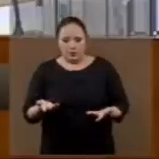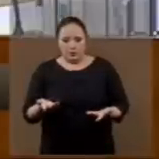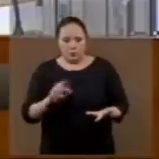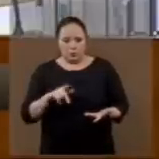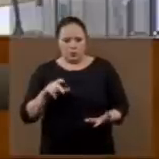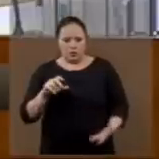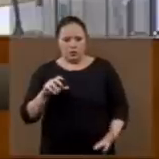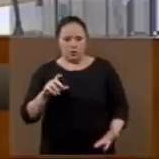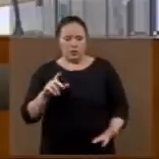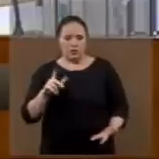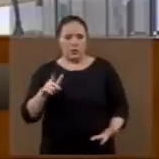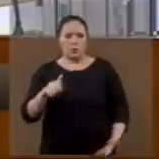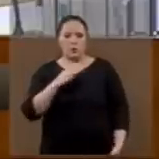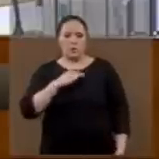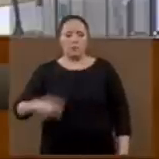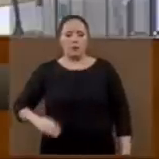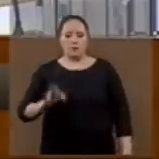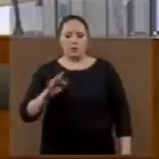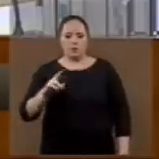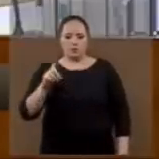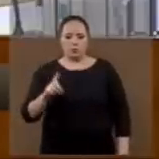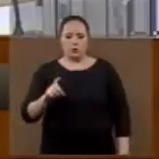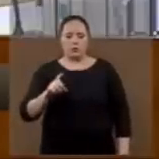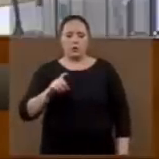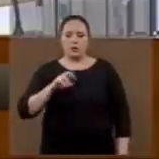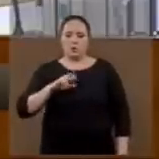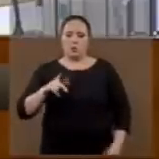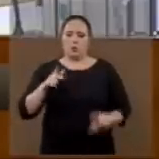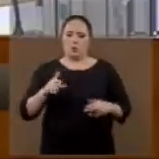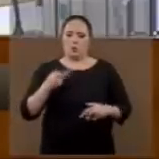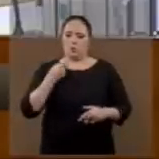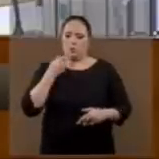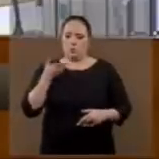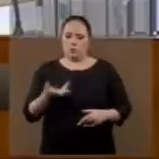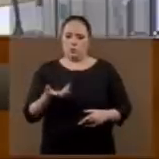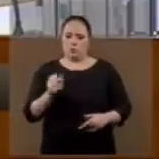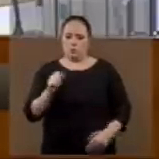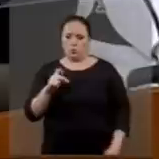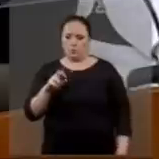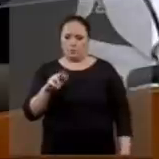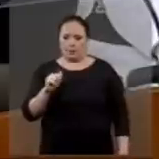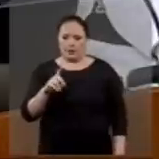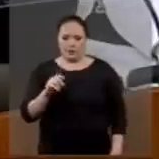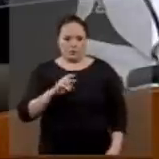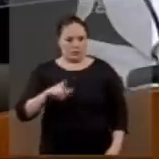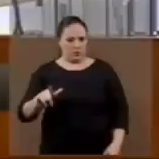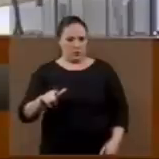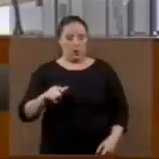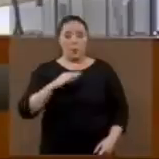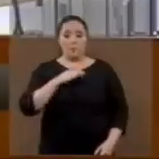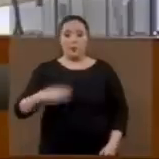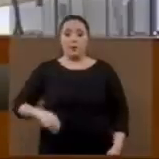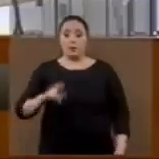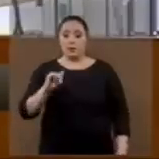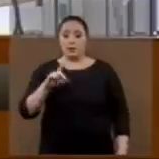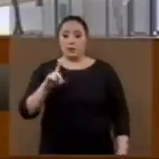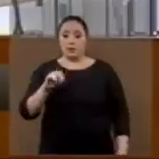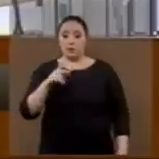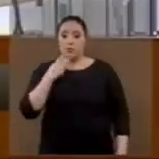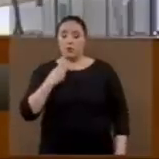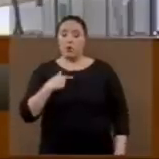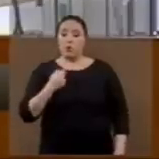superação, como ministro Fux, não como Vossa Excelência entende por superado. O ministro Lewandowski iniciou o voto dizendo: eu iria